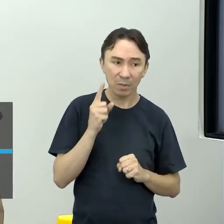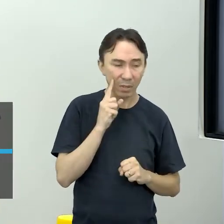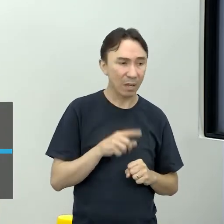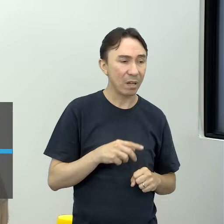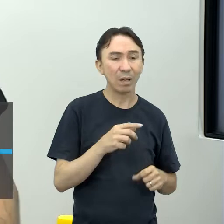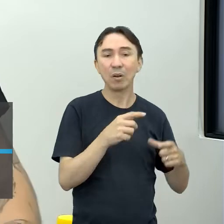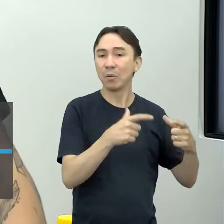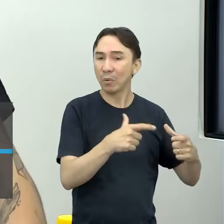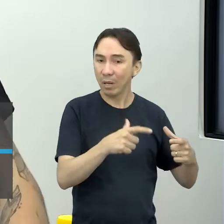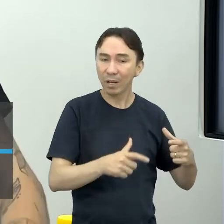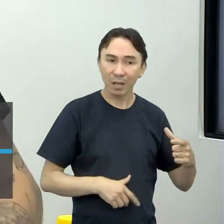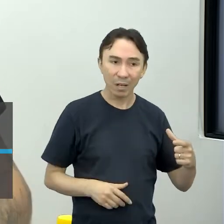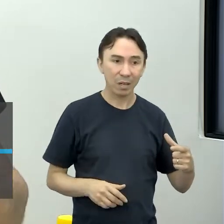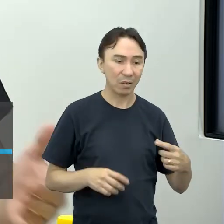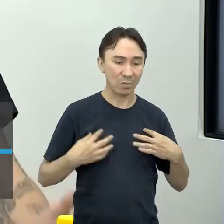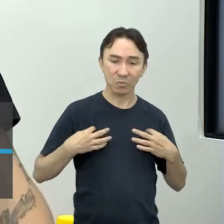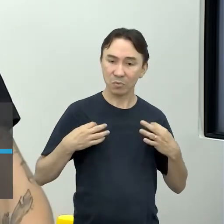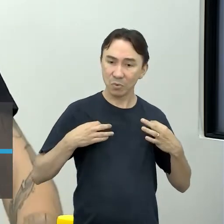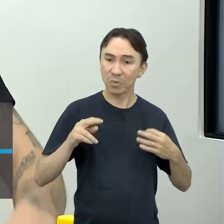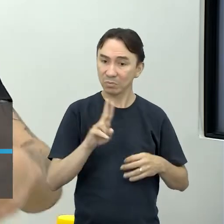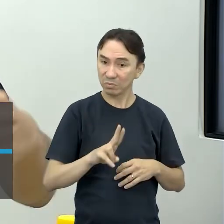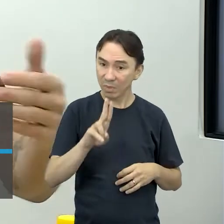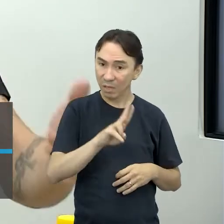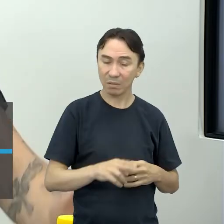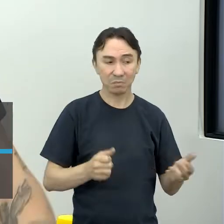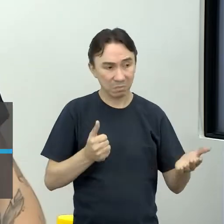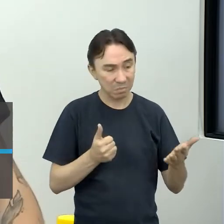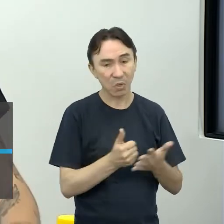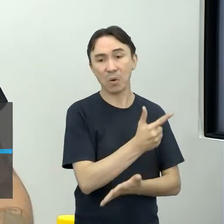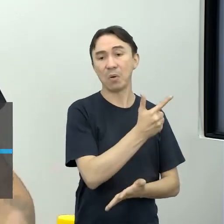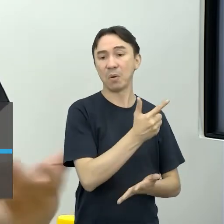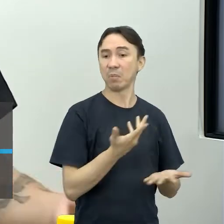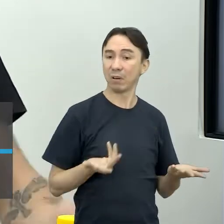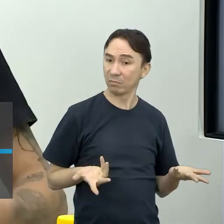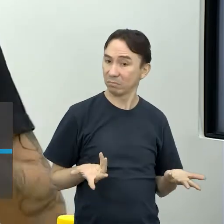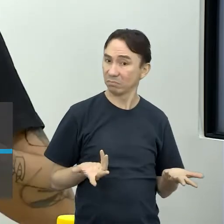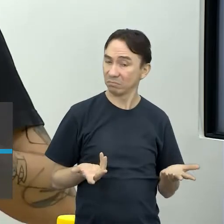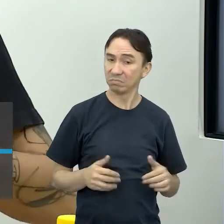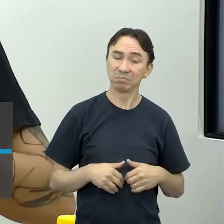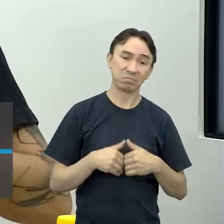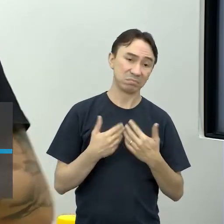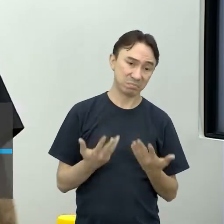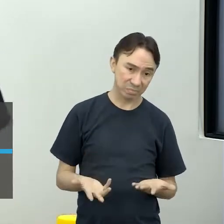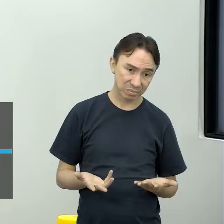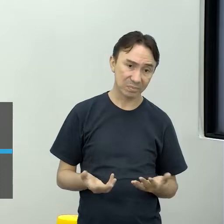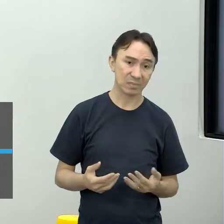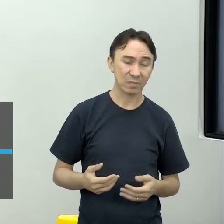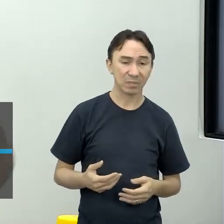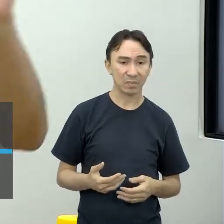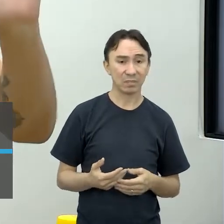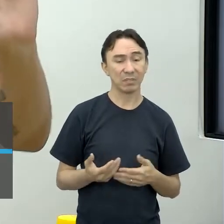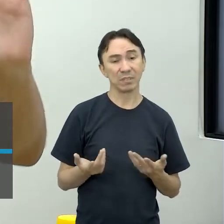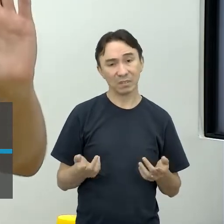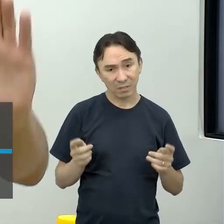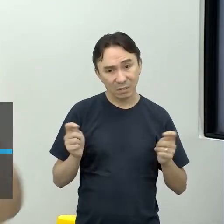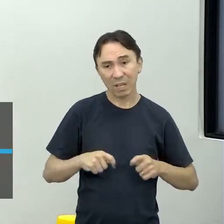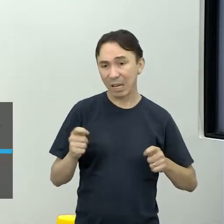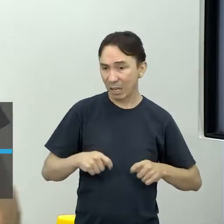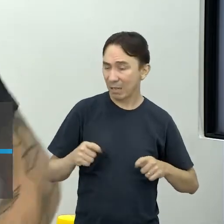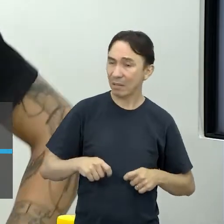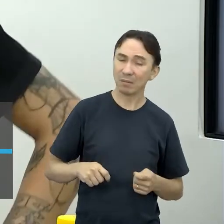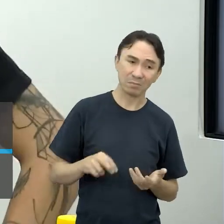Que são de vários níveis, seja alimentar, seja na hora de energia, seja também até de se vestir. Então são hábitos que dá pra colocar pra